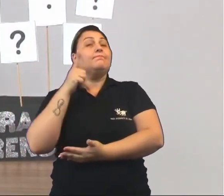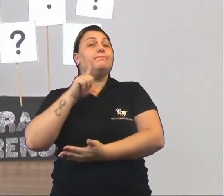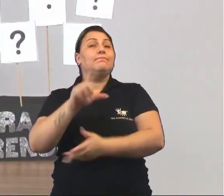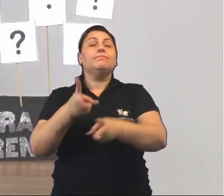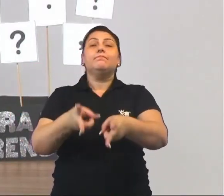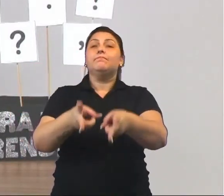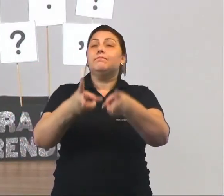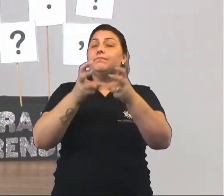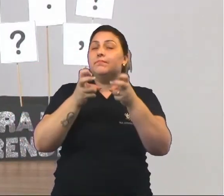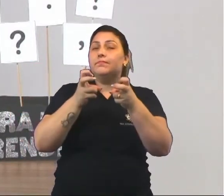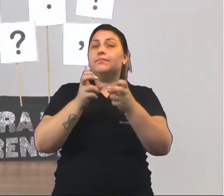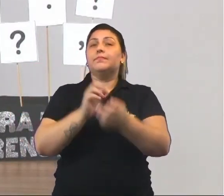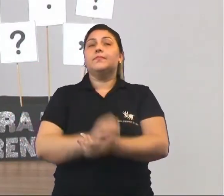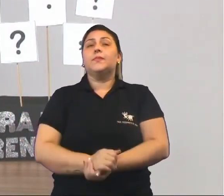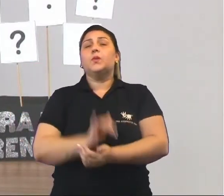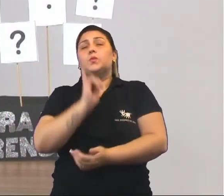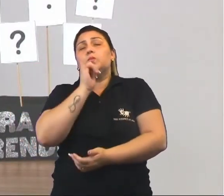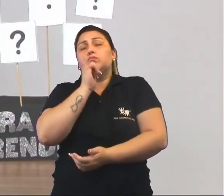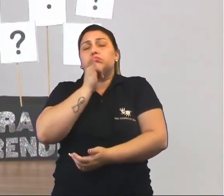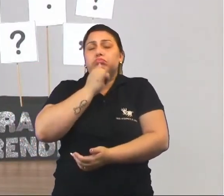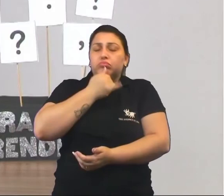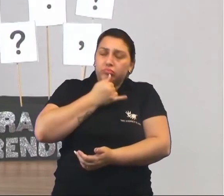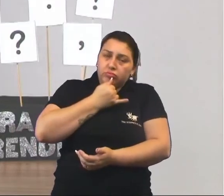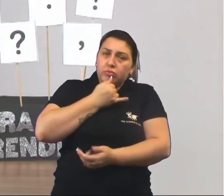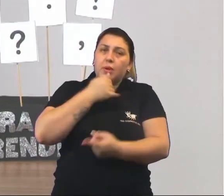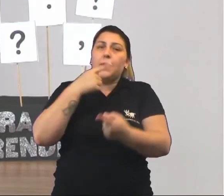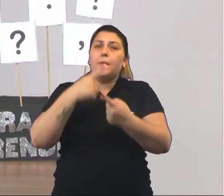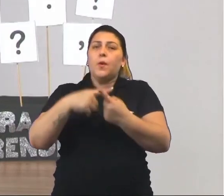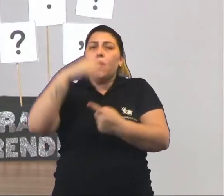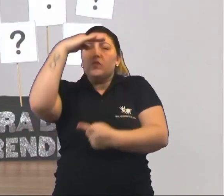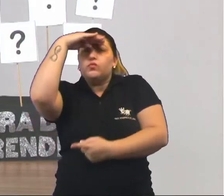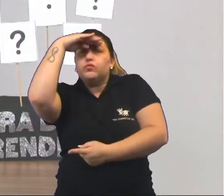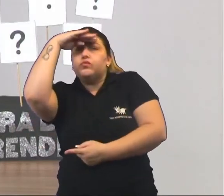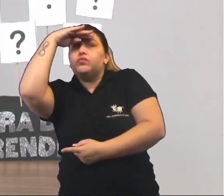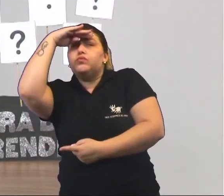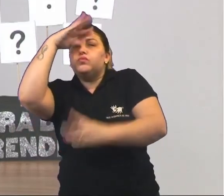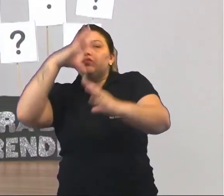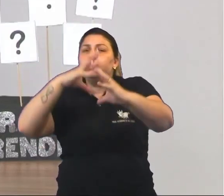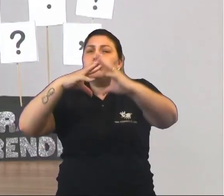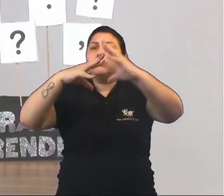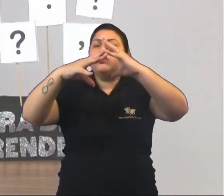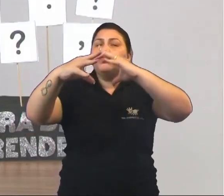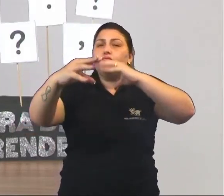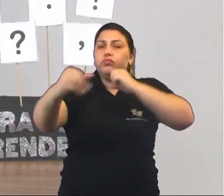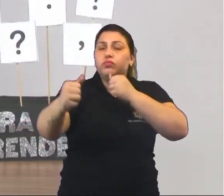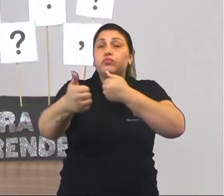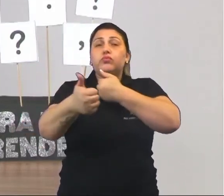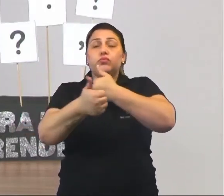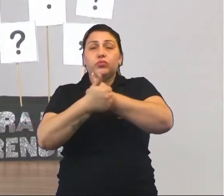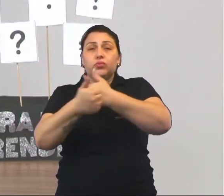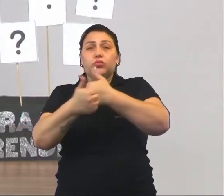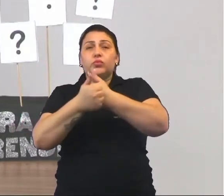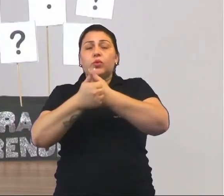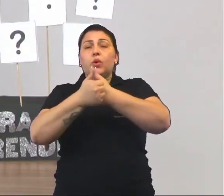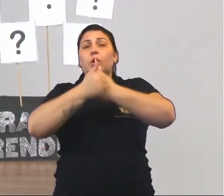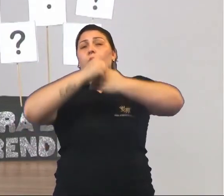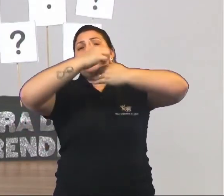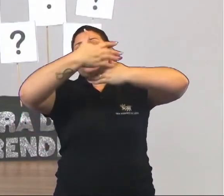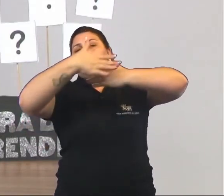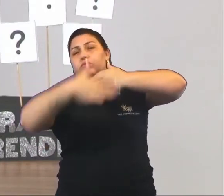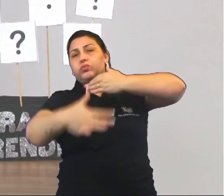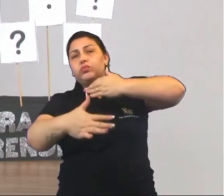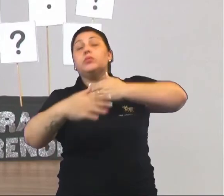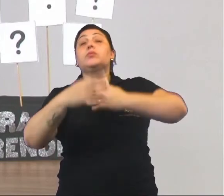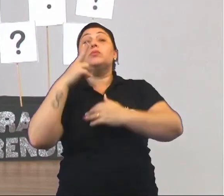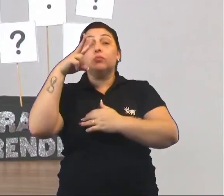conseguimos perceber que ela está entristecida por ver o mar indo embora junto com a onda, não é mesmo?